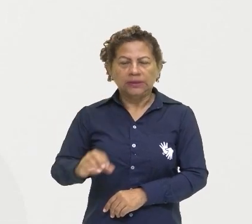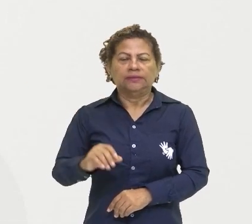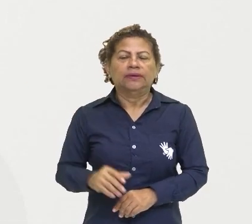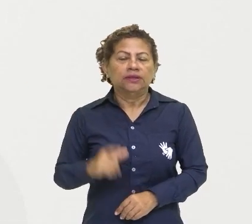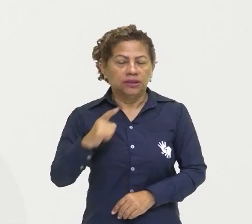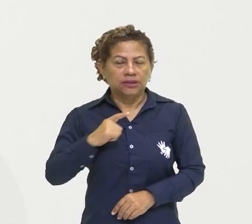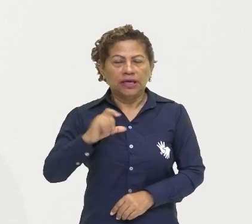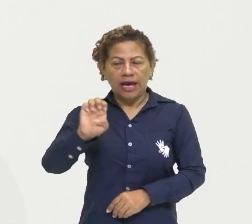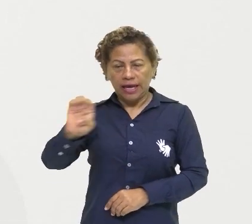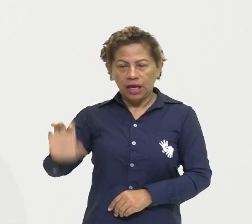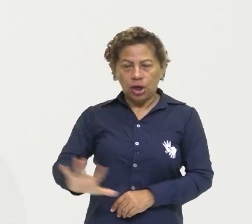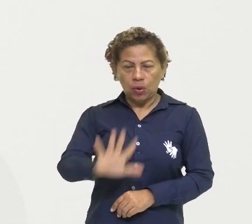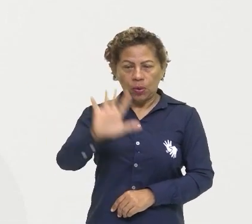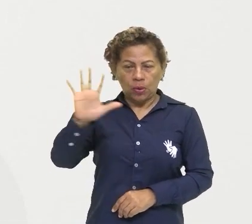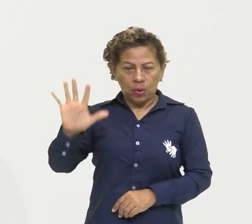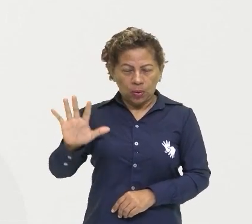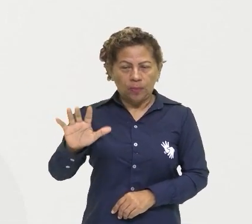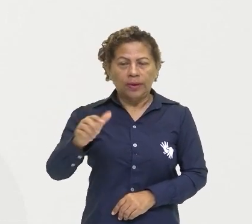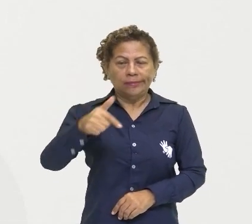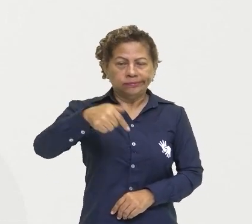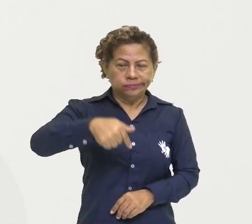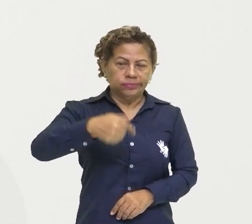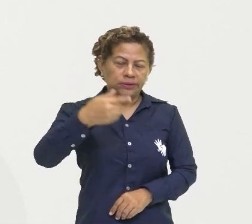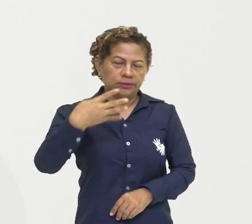a Europa, com